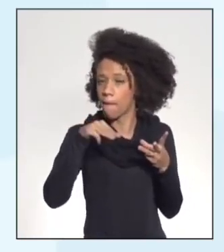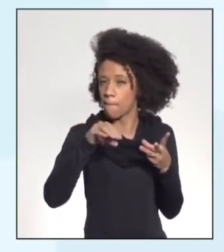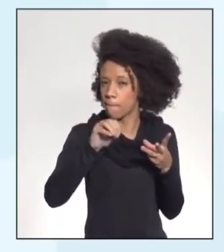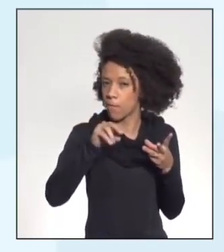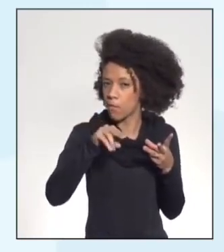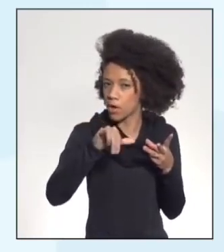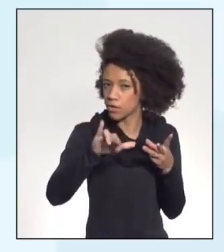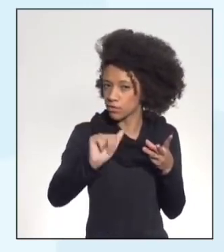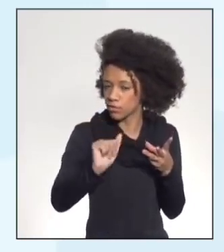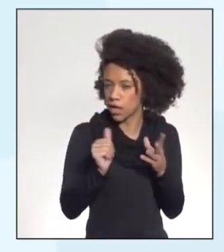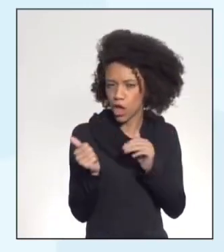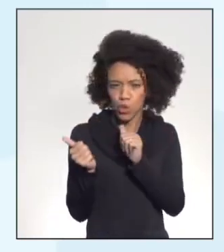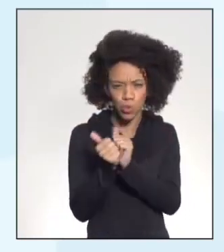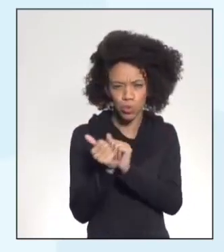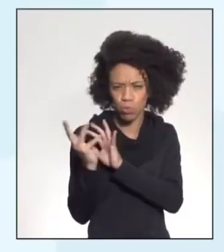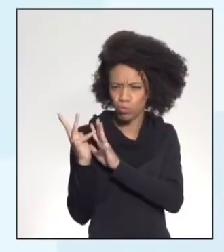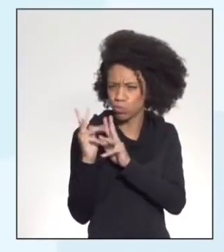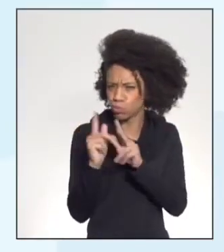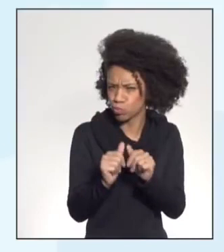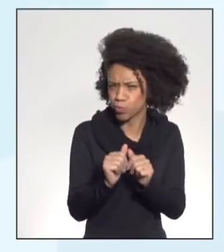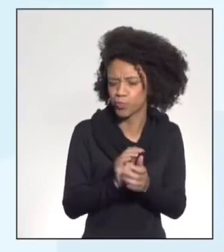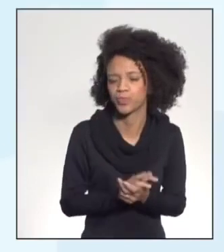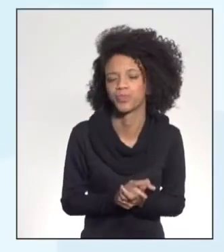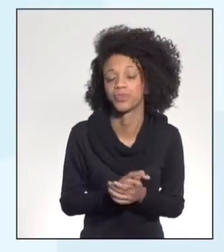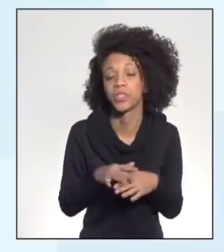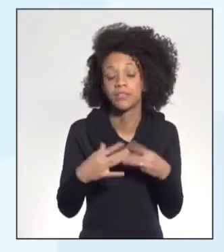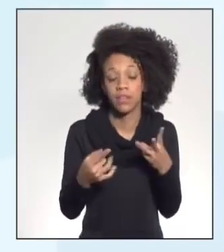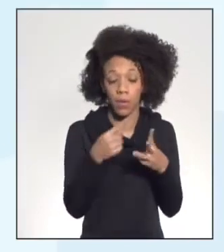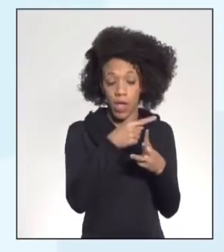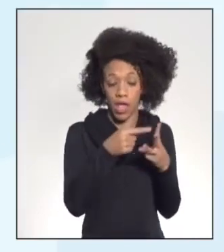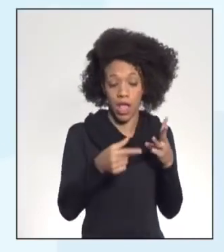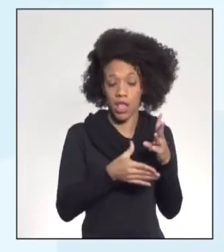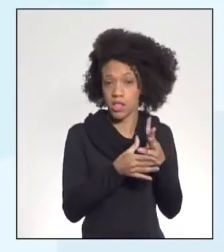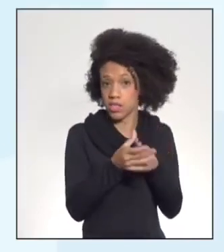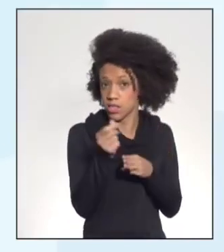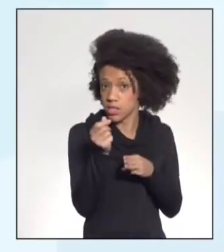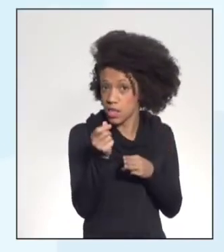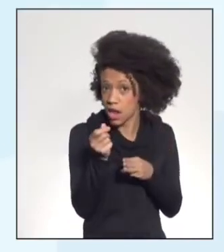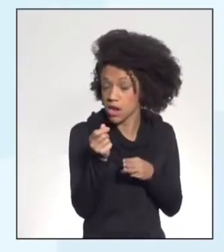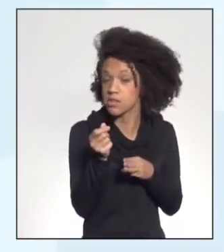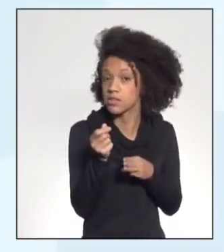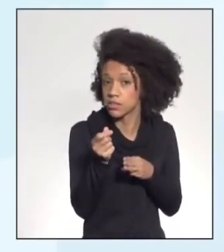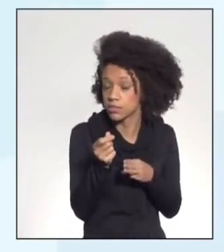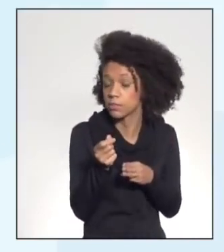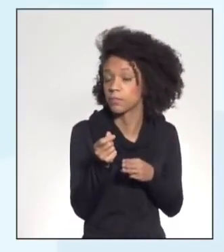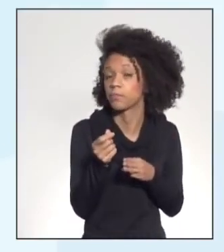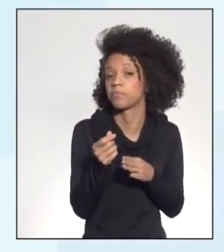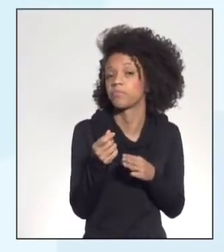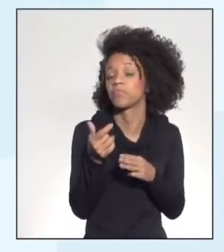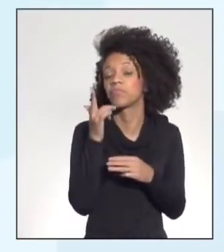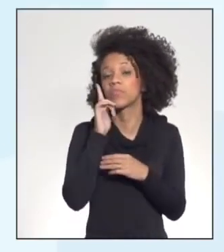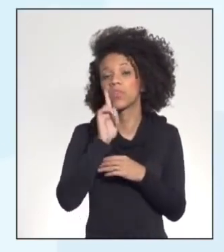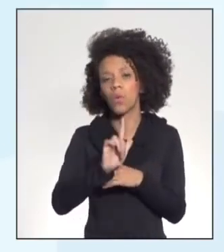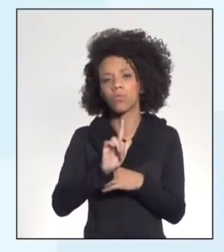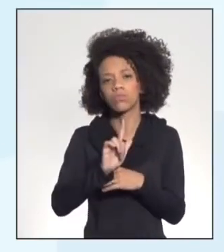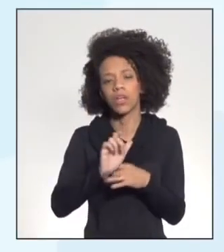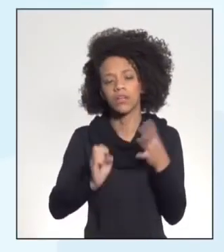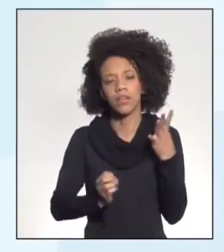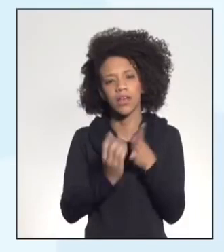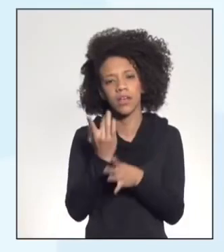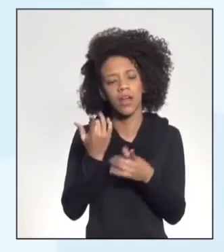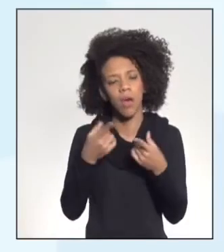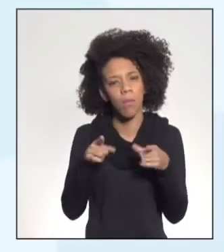tudo junto, simultâneos. Então, juntando essas 3 combinações, esses 3 elementos, a gente consegue formar uma